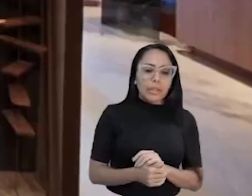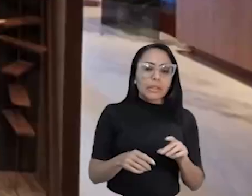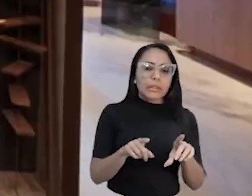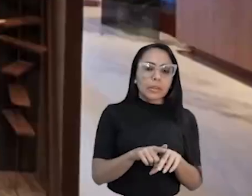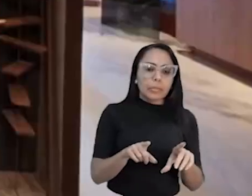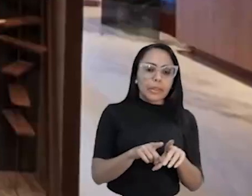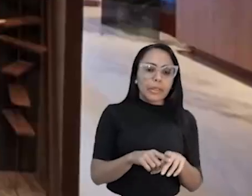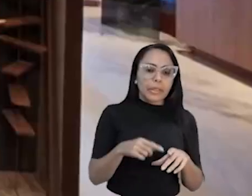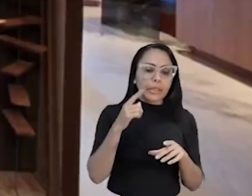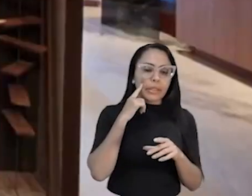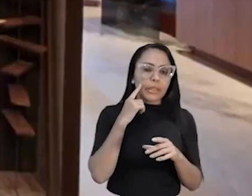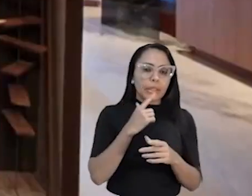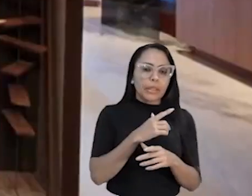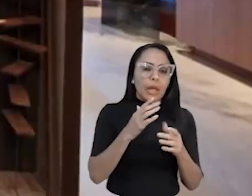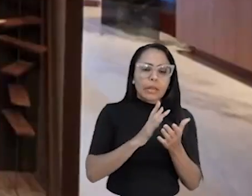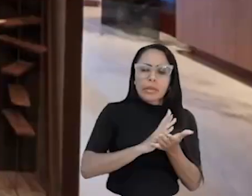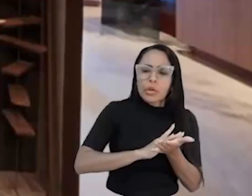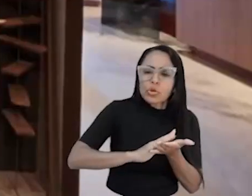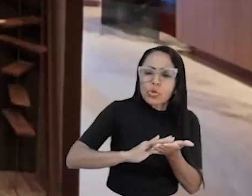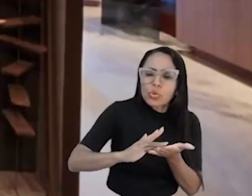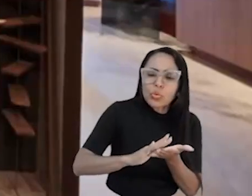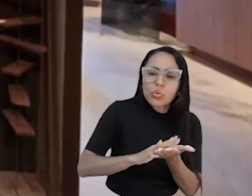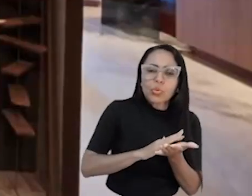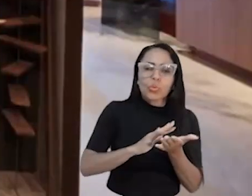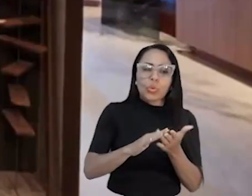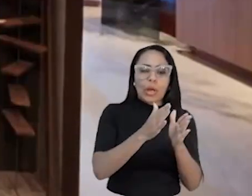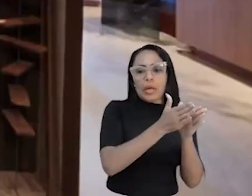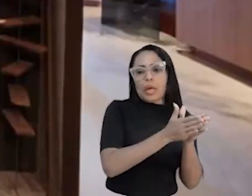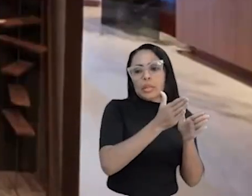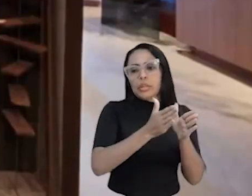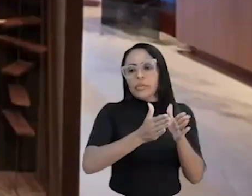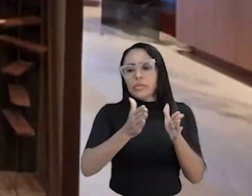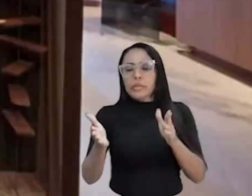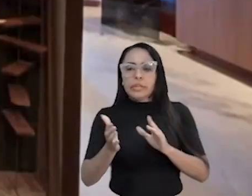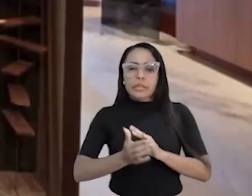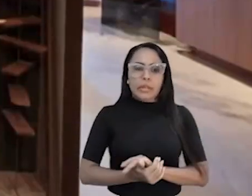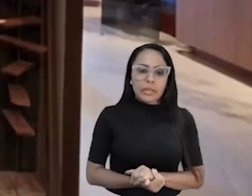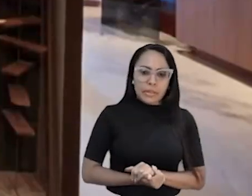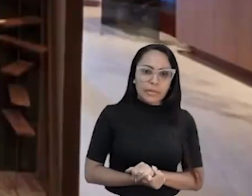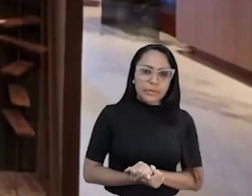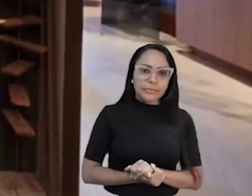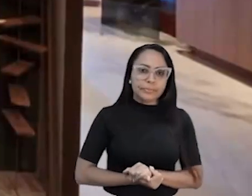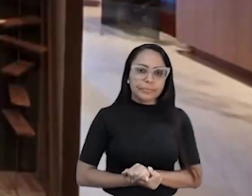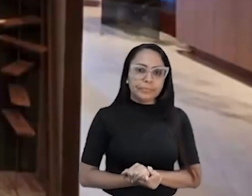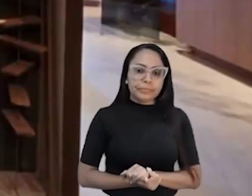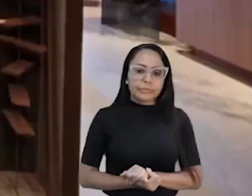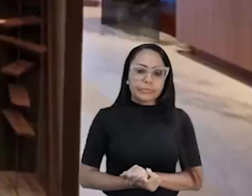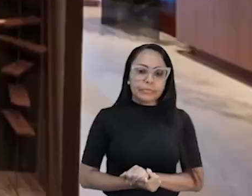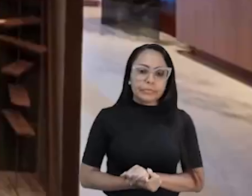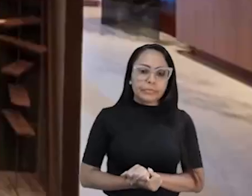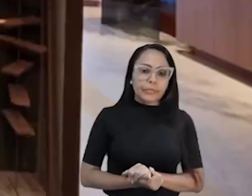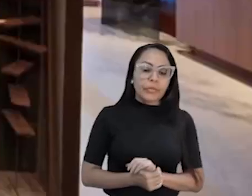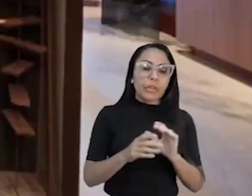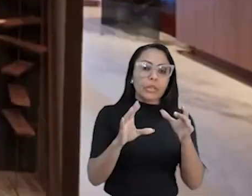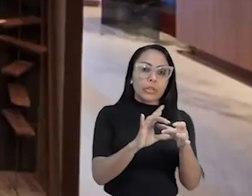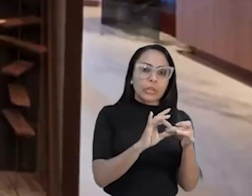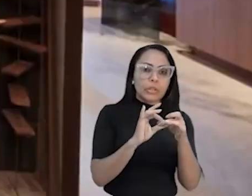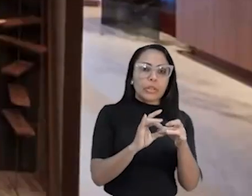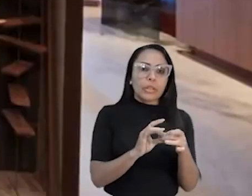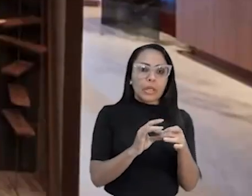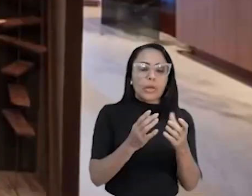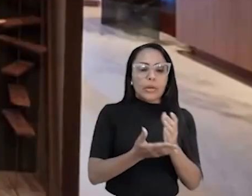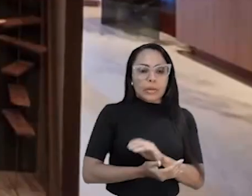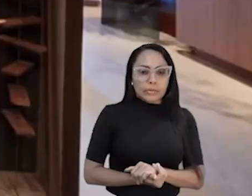né? A textura, né? Da Então, divisão das design de interiores, coisas. design gráficos, eles têm que estar muito integrados, principalmente comercial,